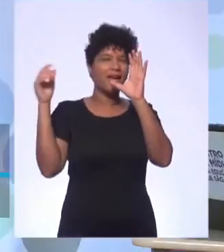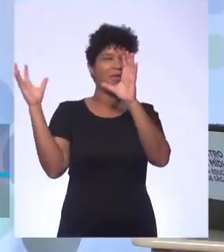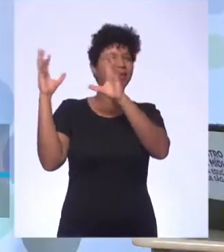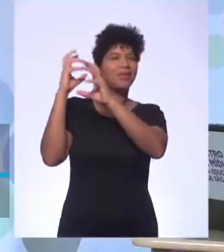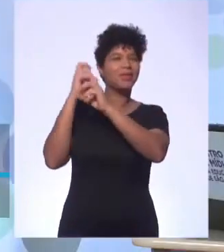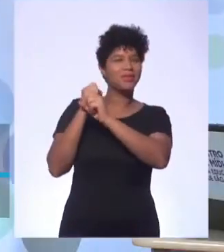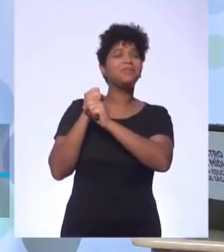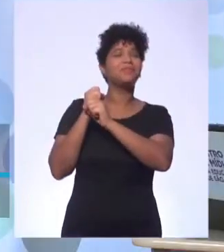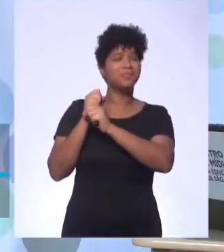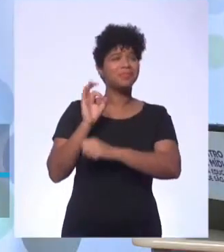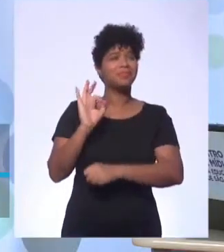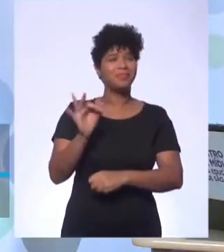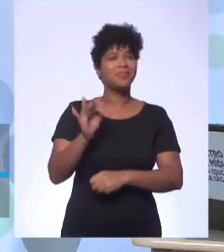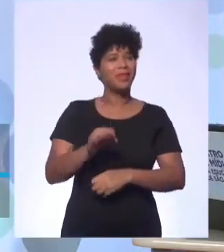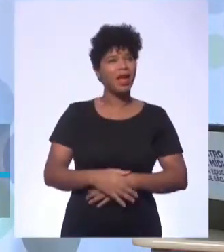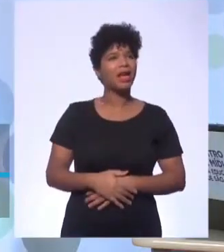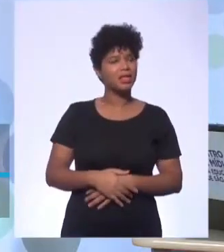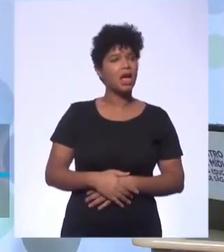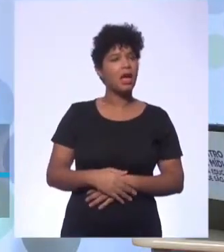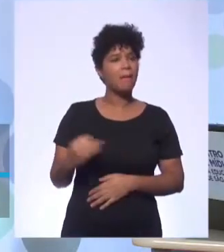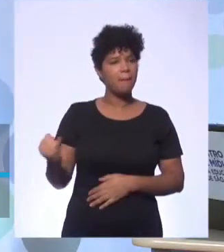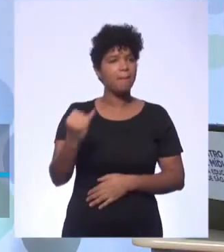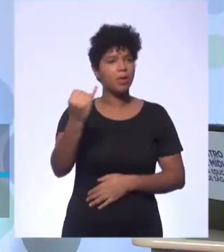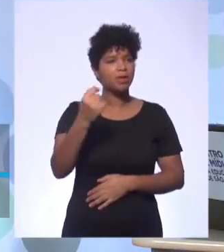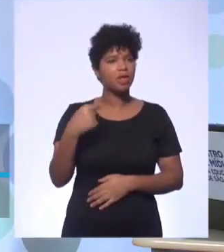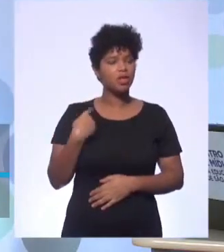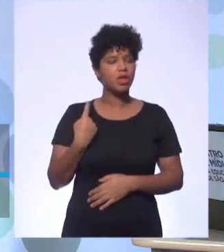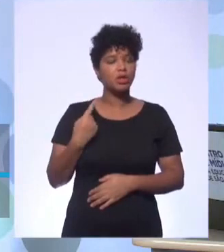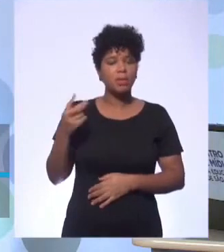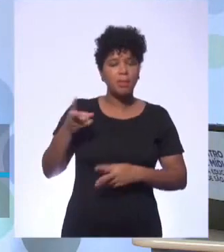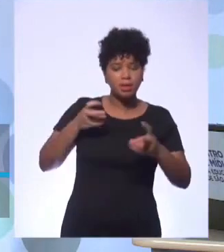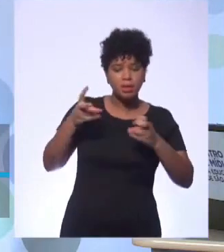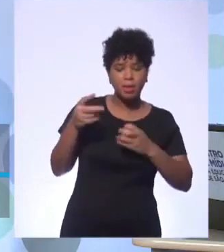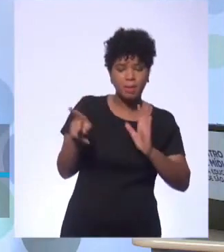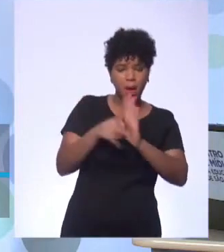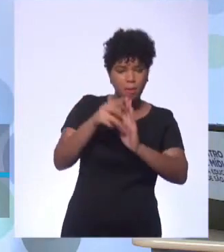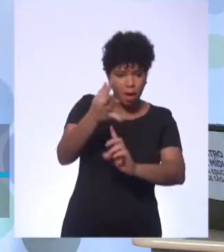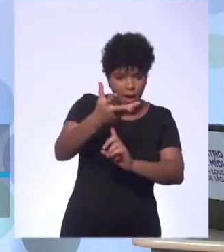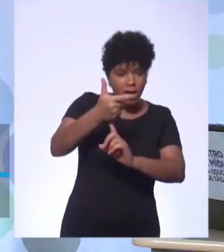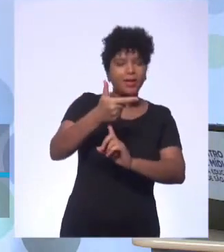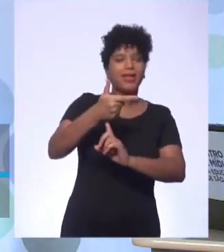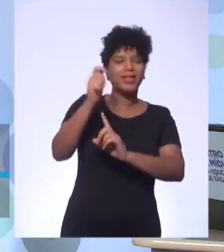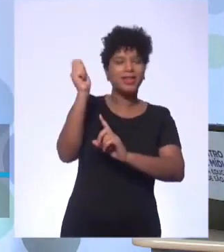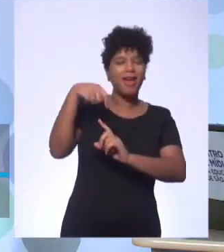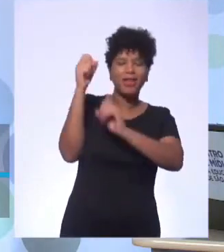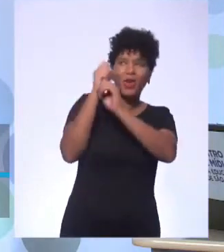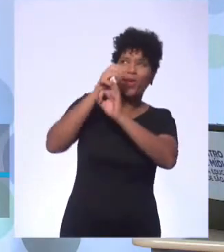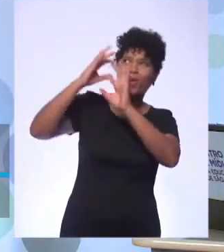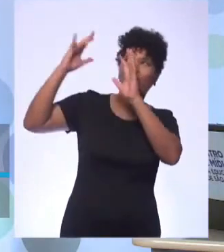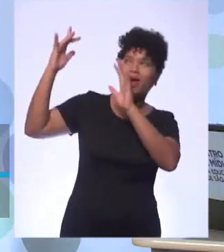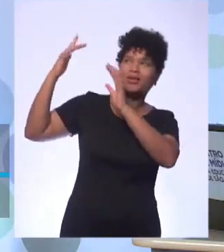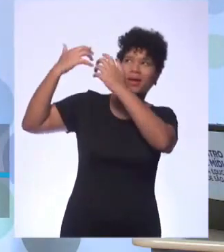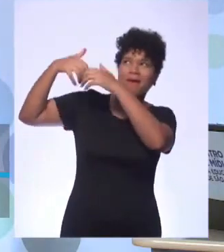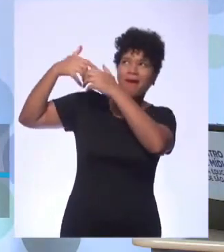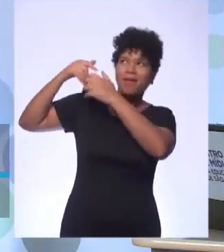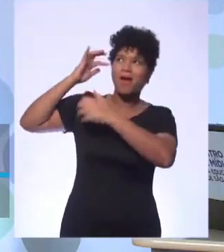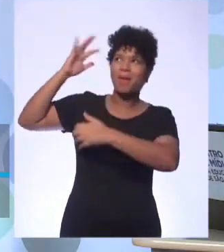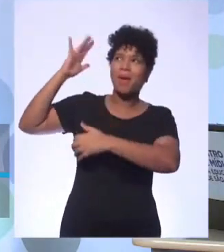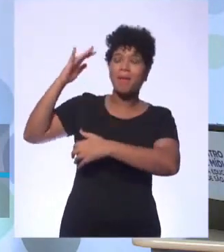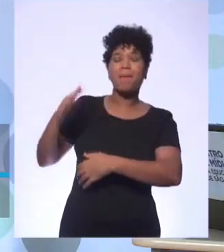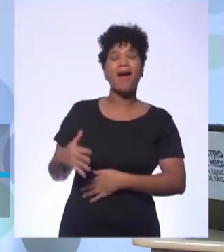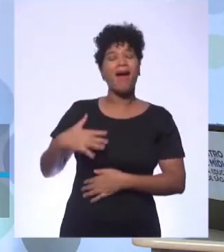primeira fruição, esse primeiro exercício de fruição, ele é extremamente importante, né? Porque é justamente a partir daí que você vai criando o